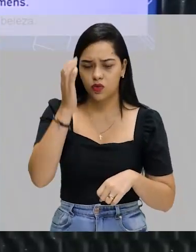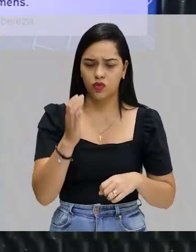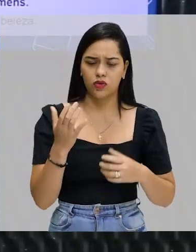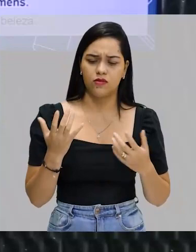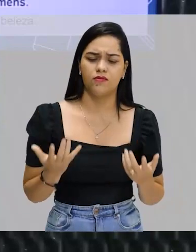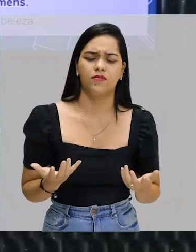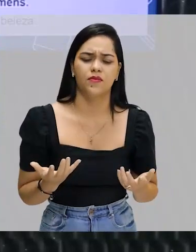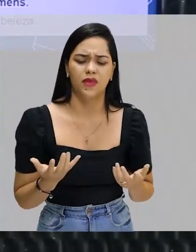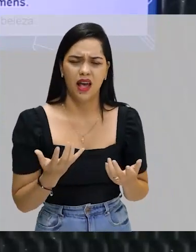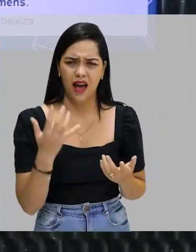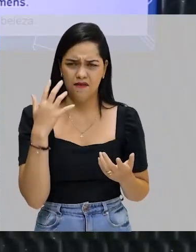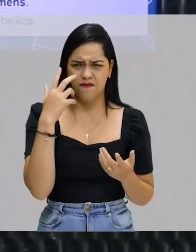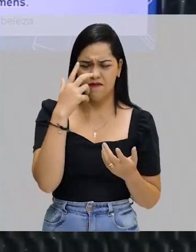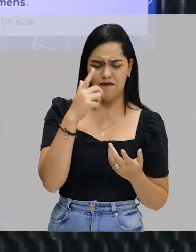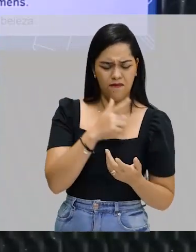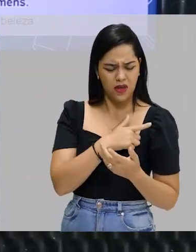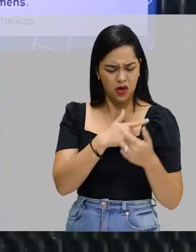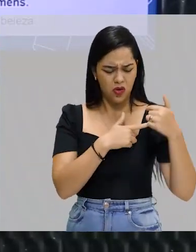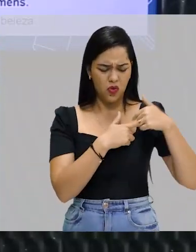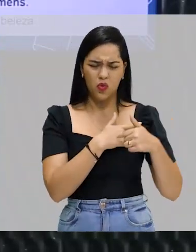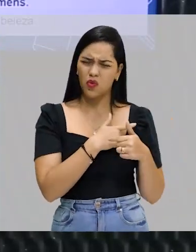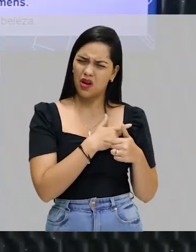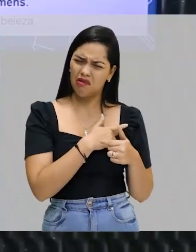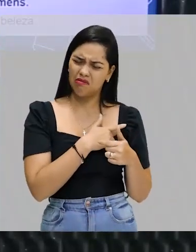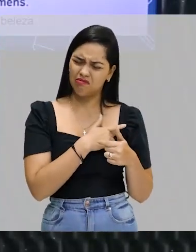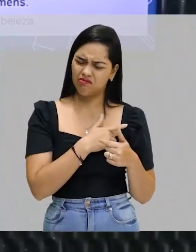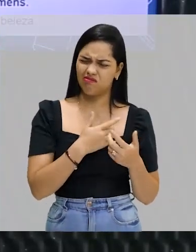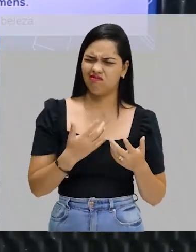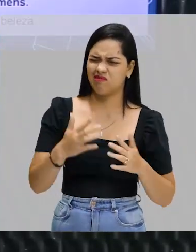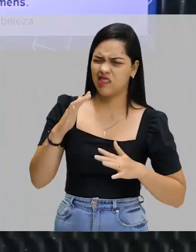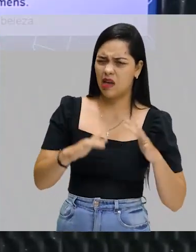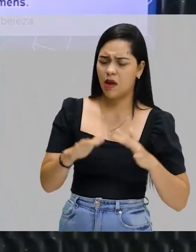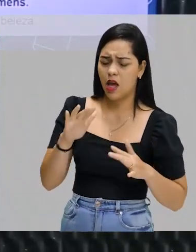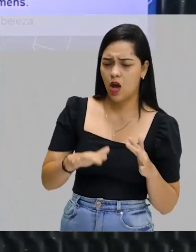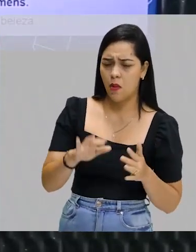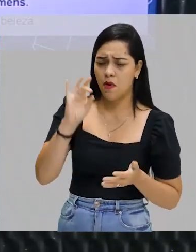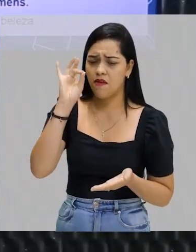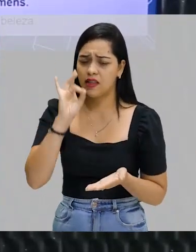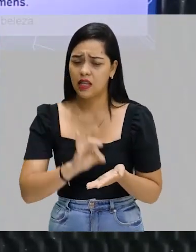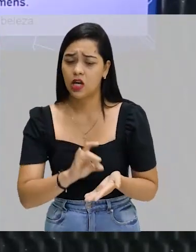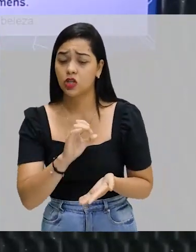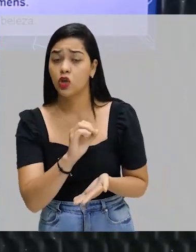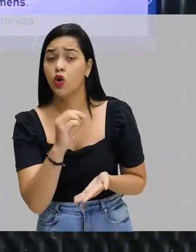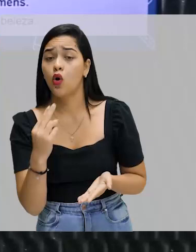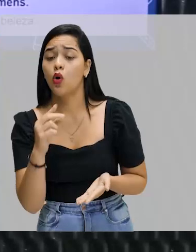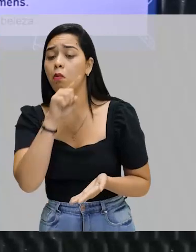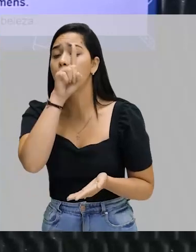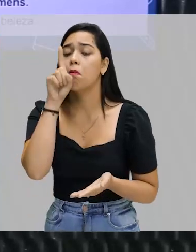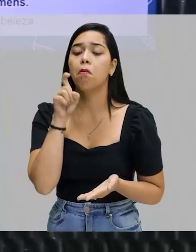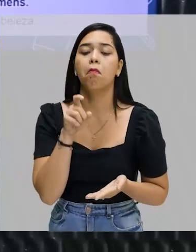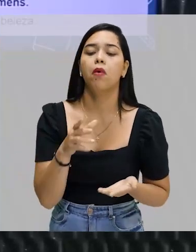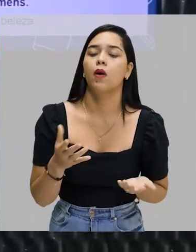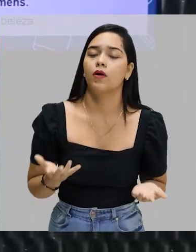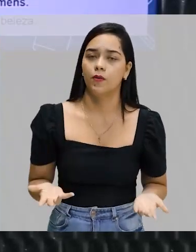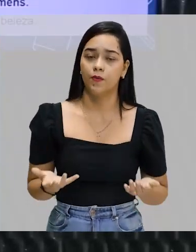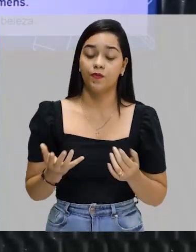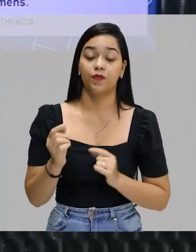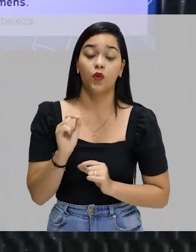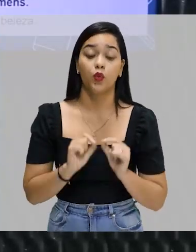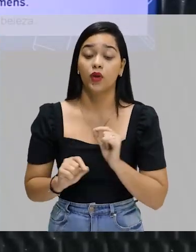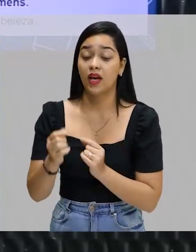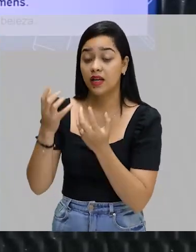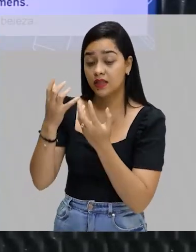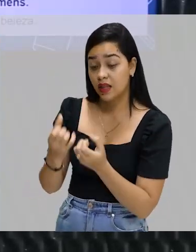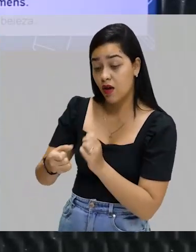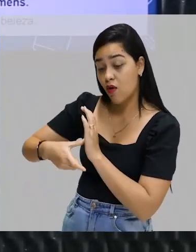não. A feiura é relativa e depende do tempo e das culturas? Isso é uma afirmação ou é uma interrogação? O que era